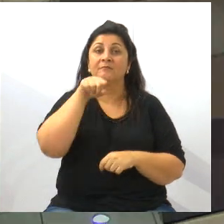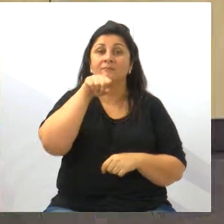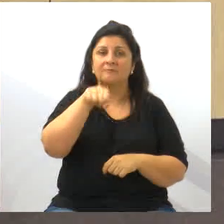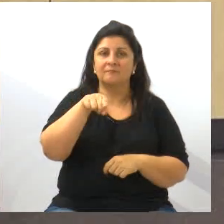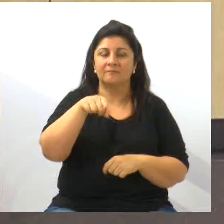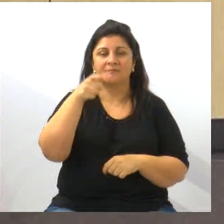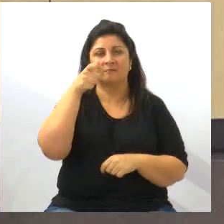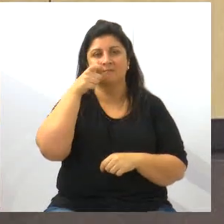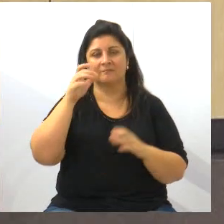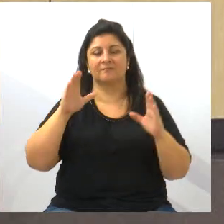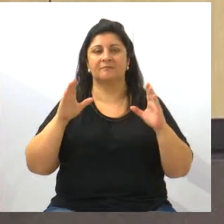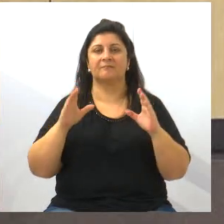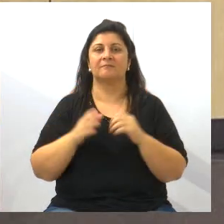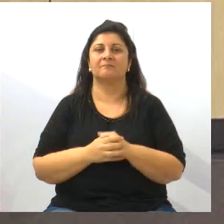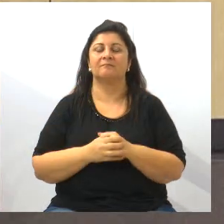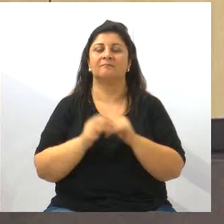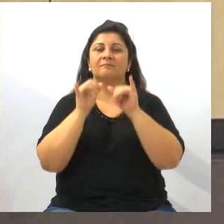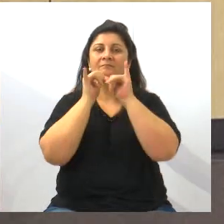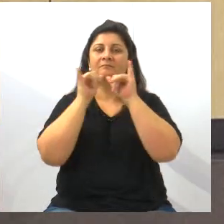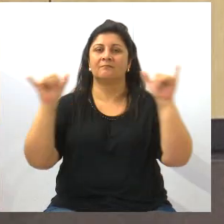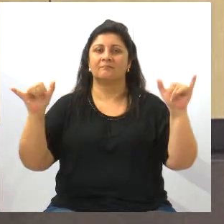assistindo. Declaro, então, às